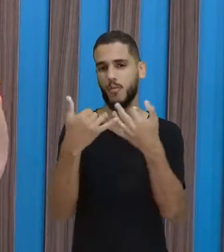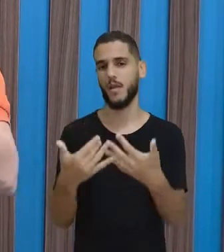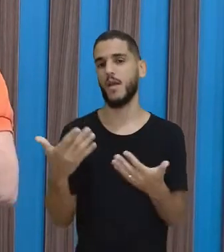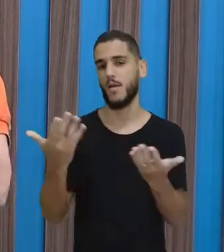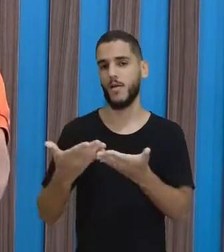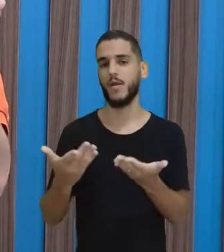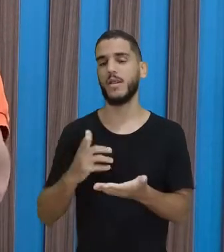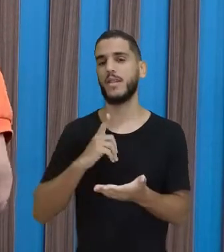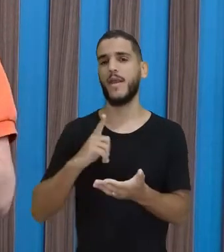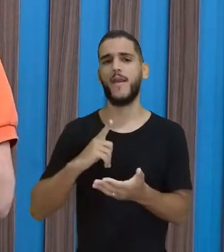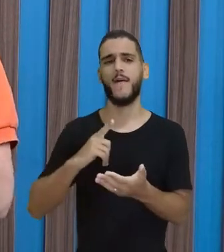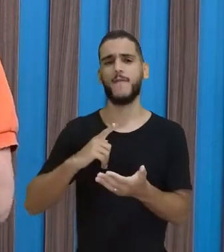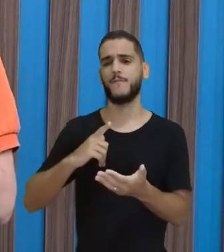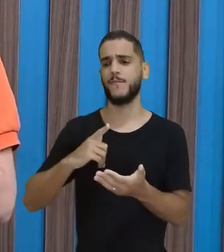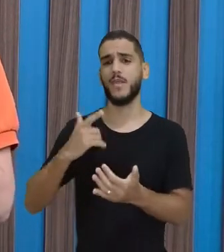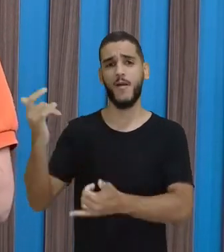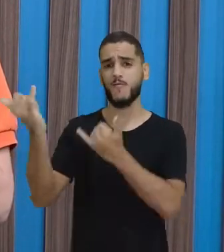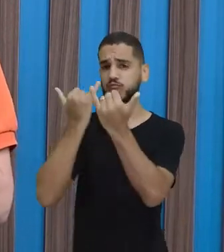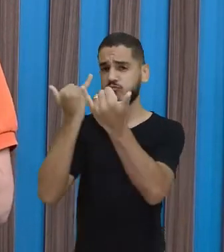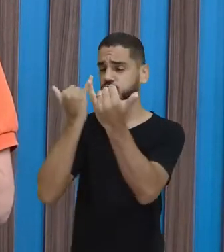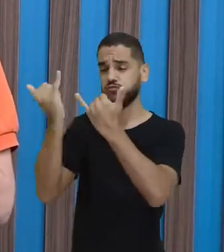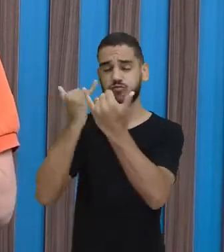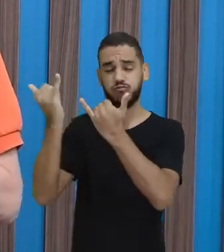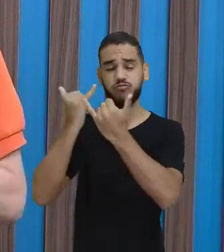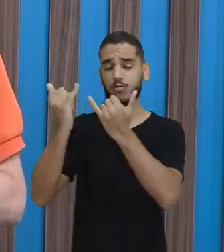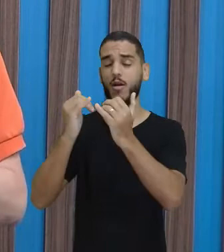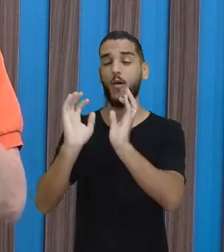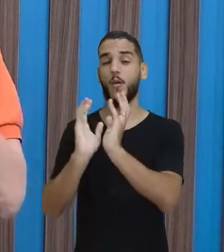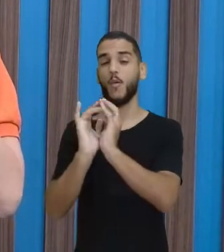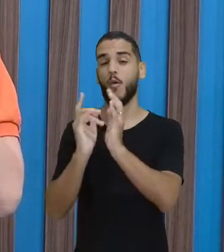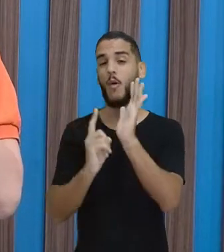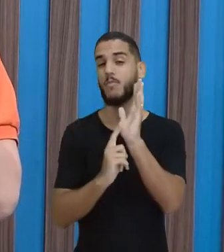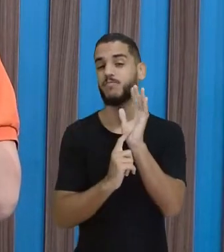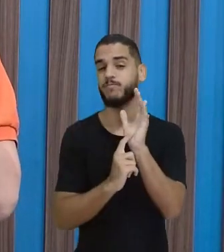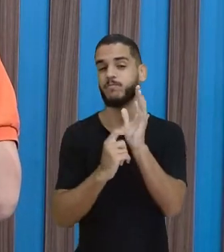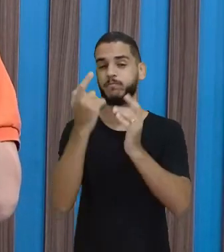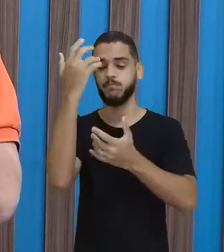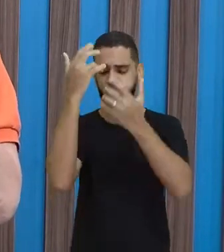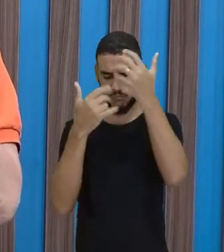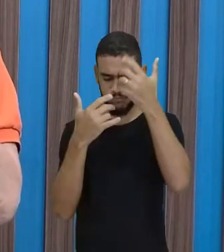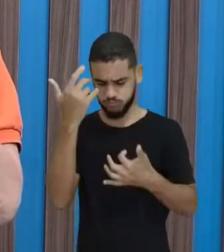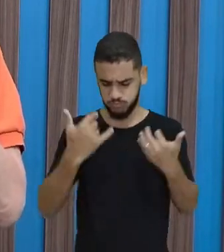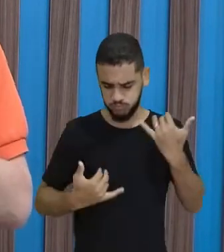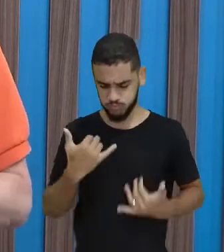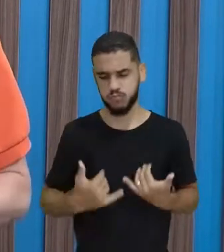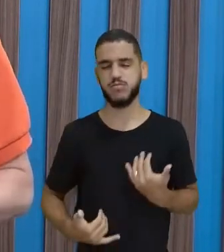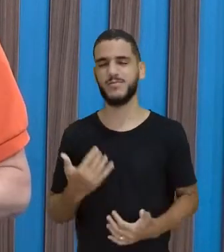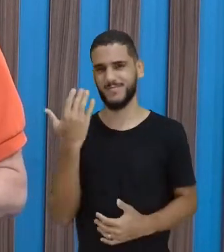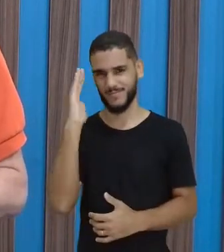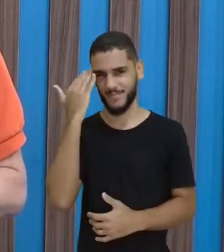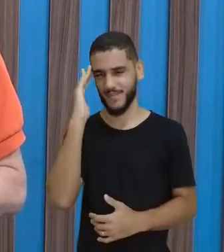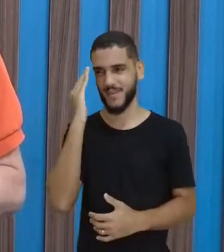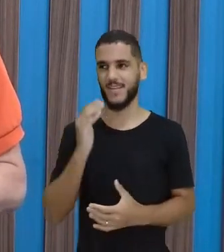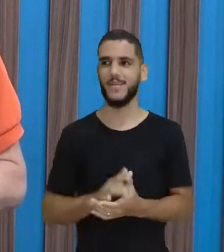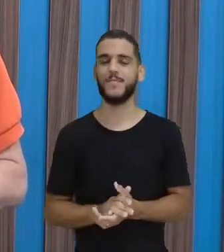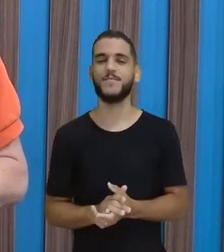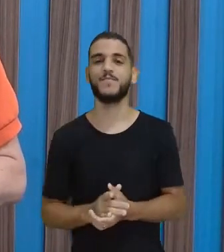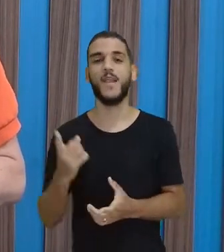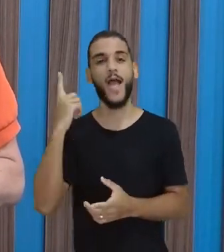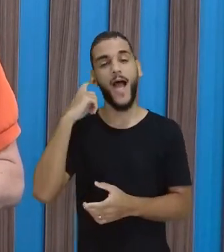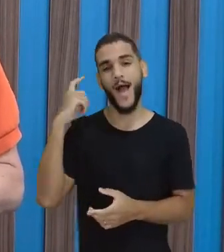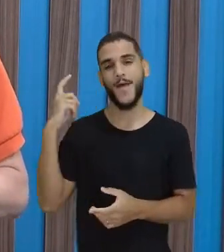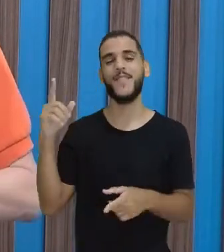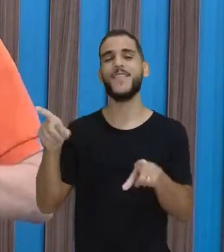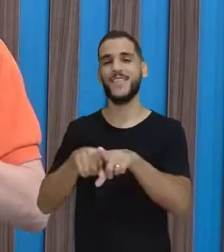uma série de coisas dentro do meu corpo, né? Então, as minhas pregas vocais estão funcionando, a minha audição também